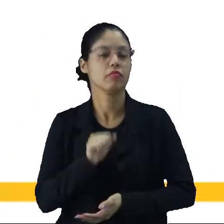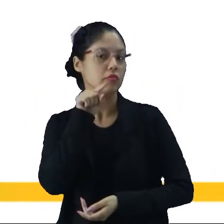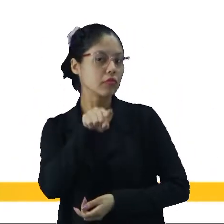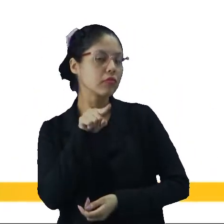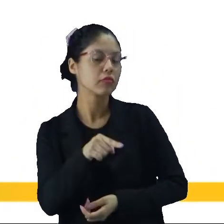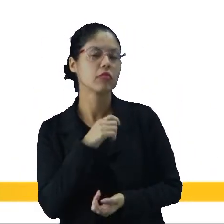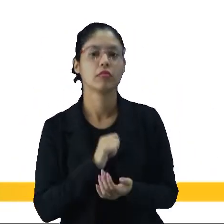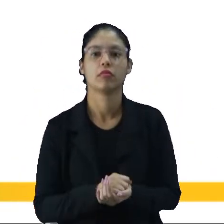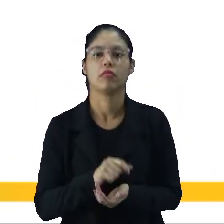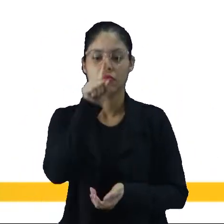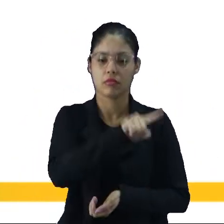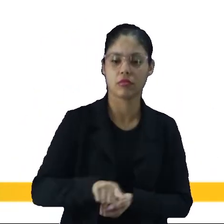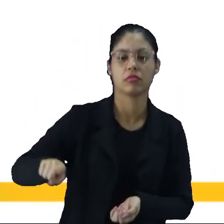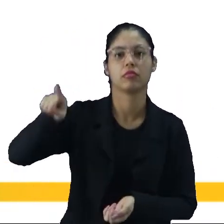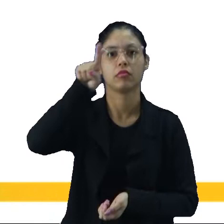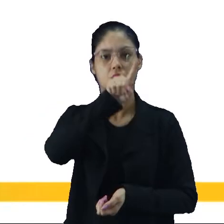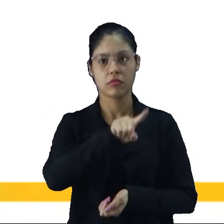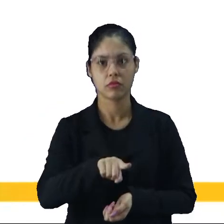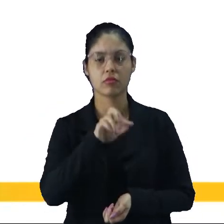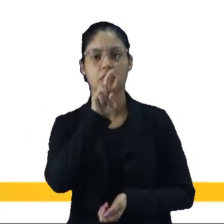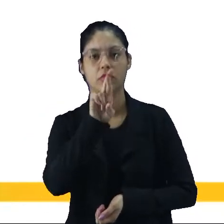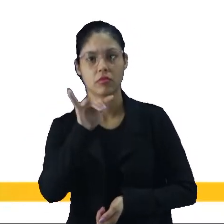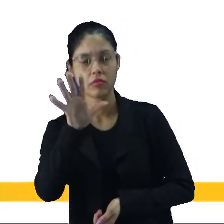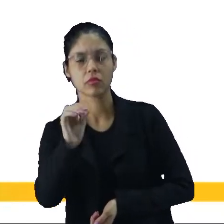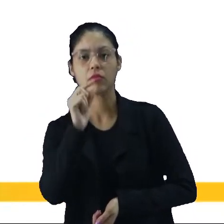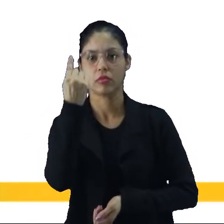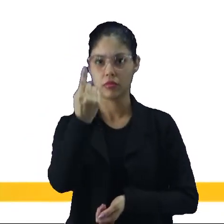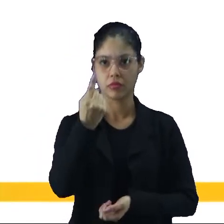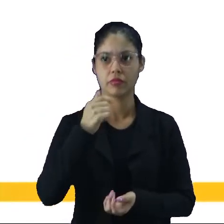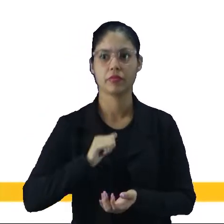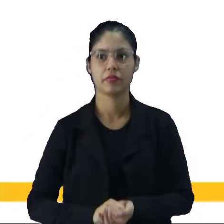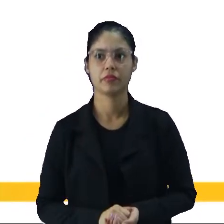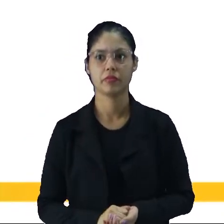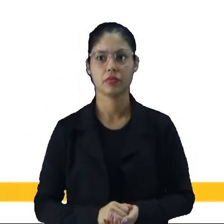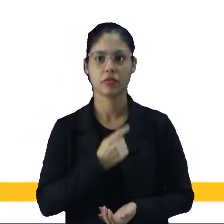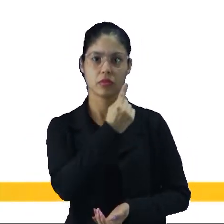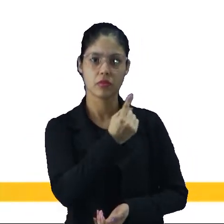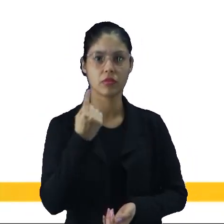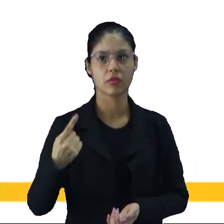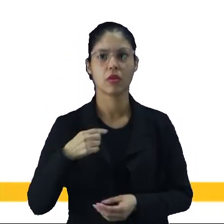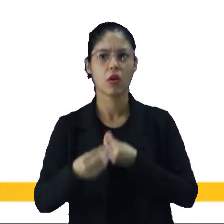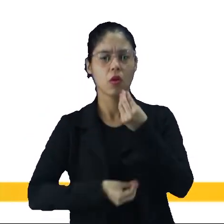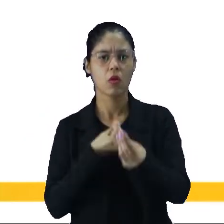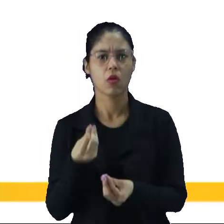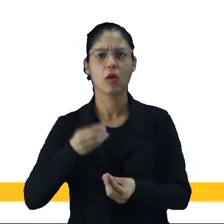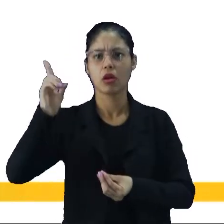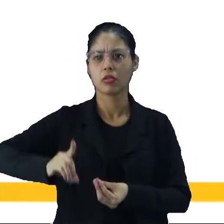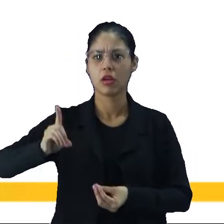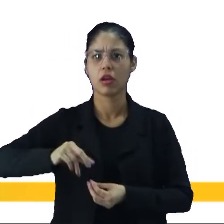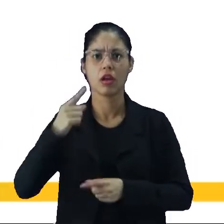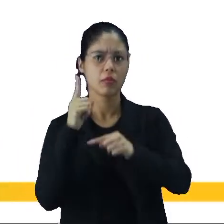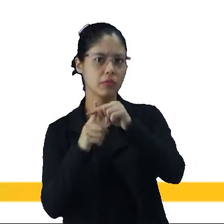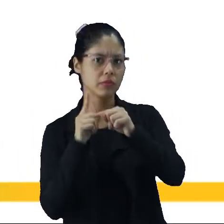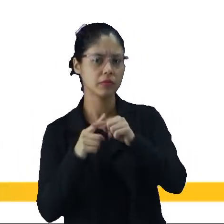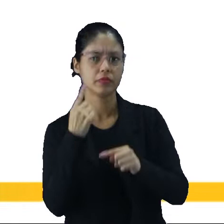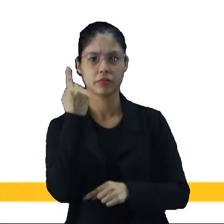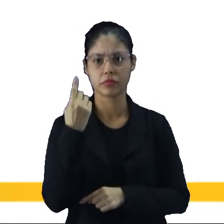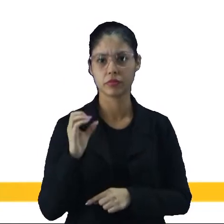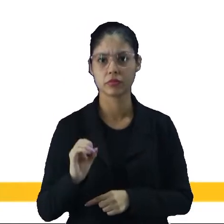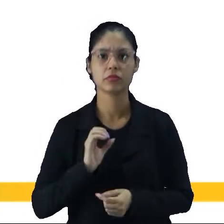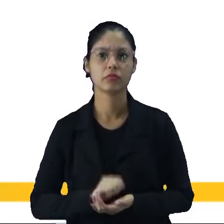aqui é uma circunferência, então aqui é raio 1. Então aqui é 1 e aqui é 1. Como aqui a direita é positivo, é 1 e